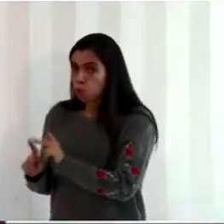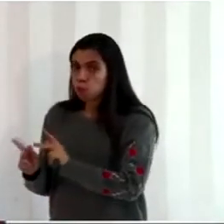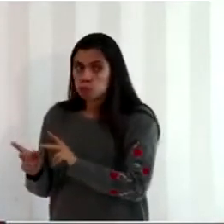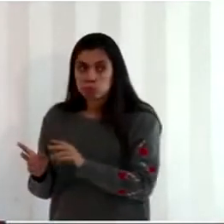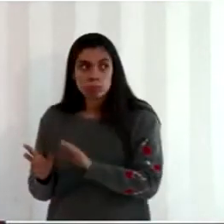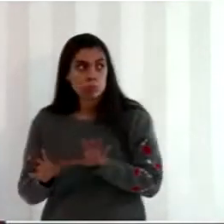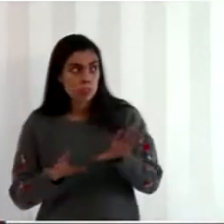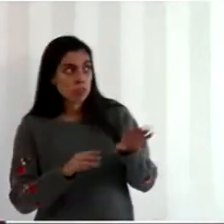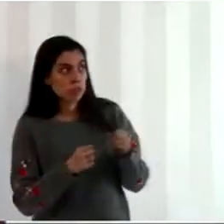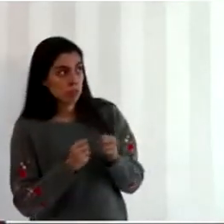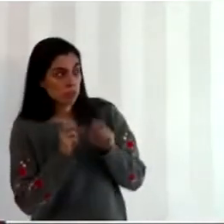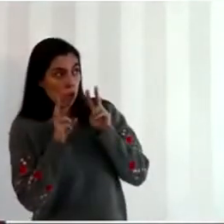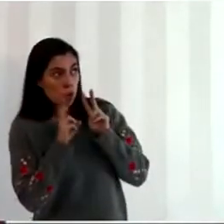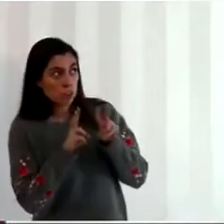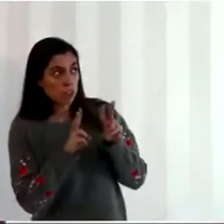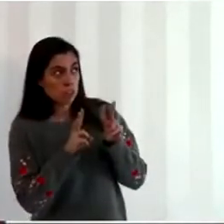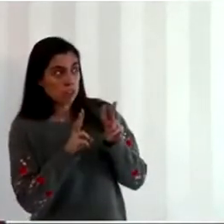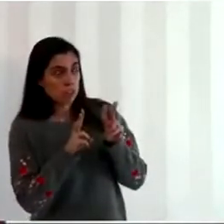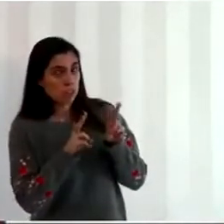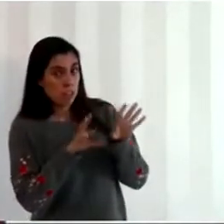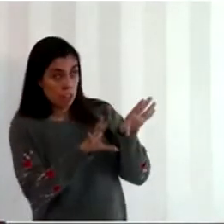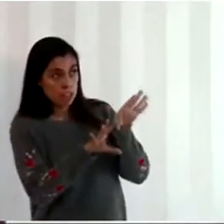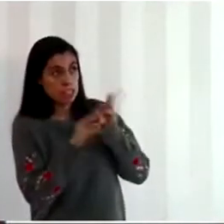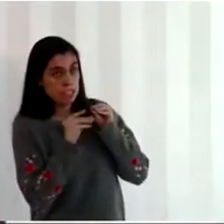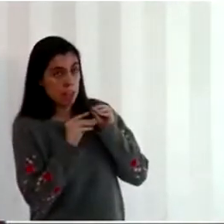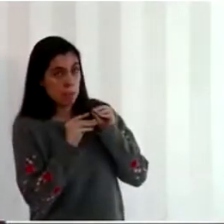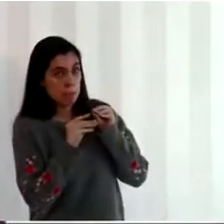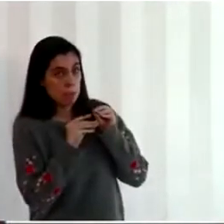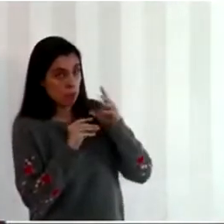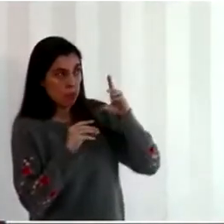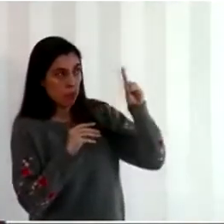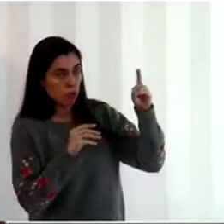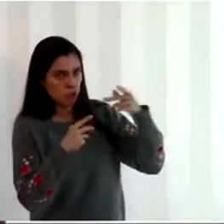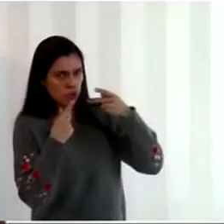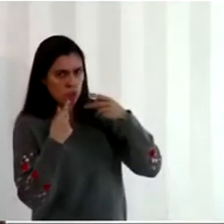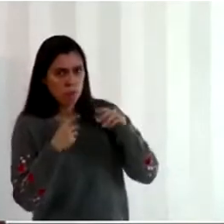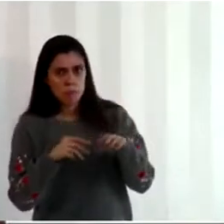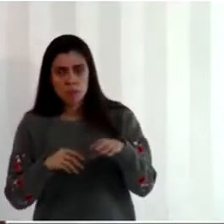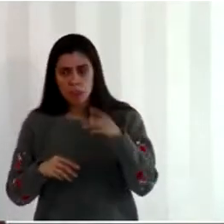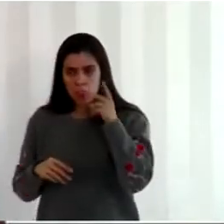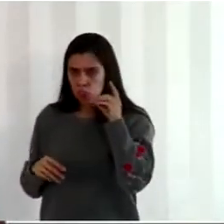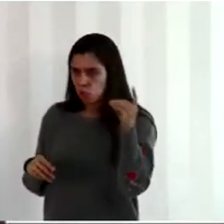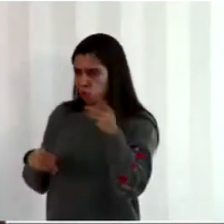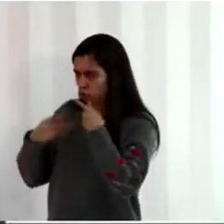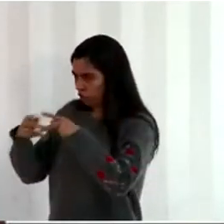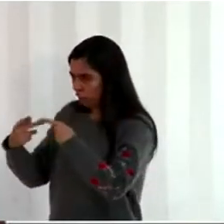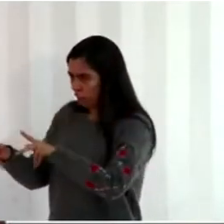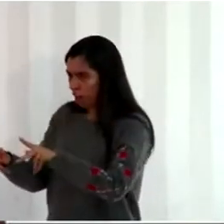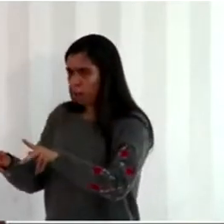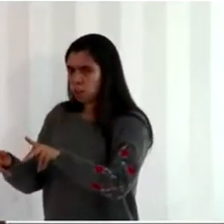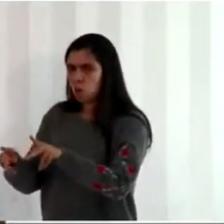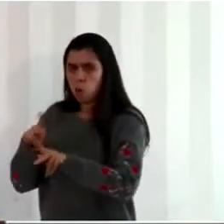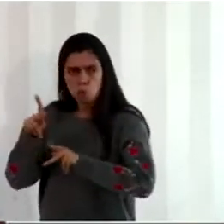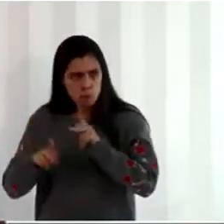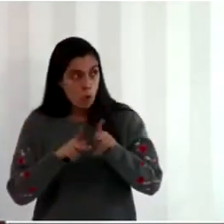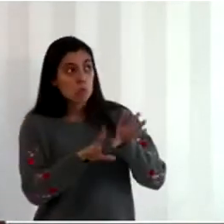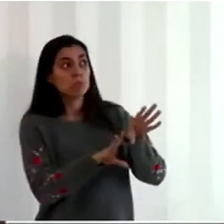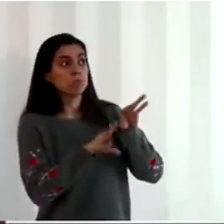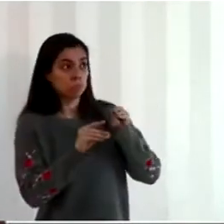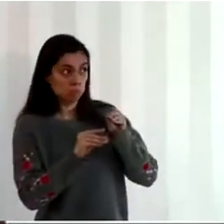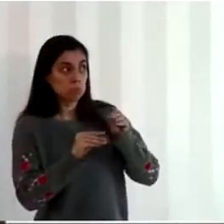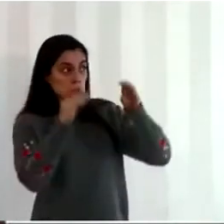Deus começa a mostrar para eles que a glória da segunda casa será maior do que a primeira, e aí chegamos ao versículo 18, e ele